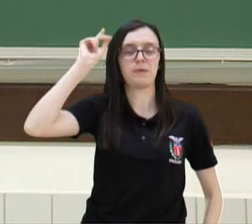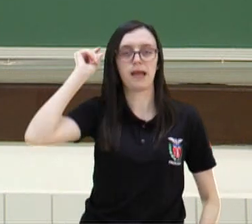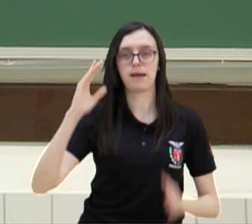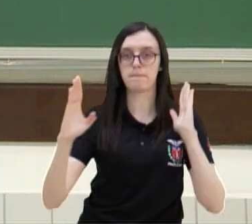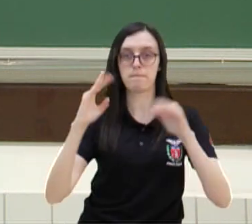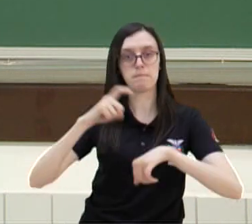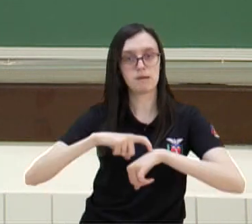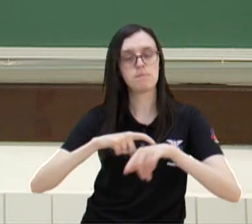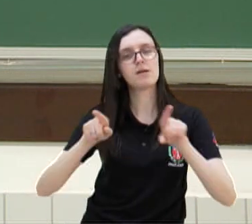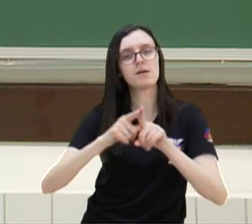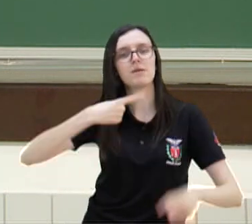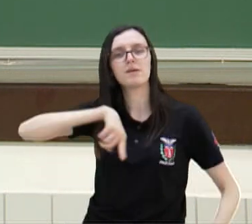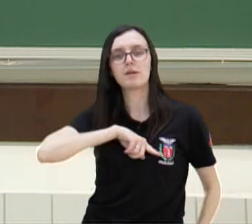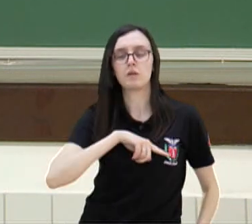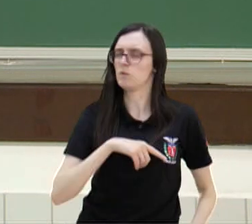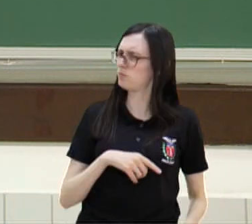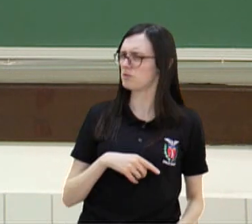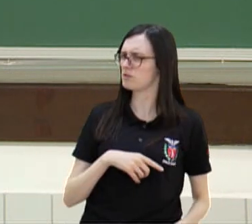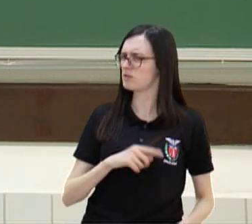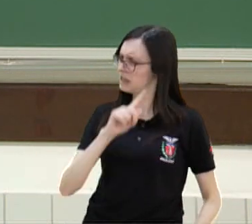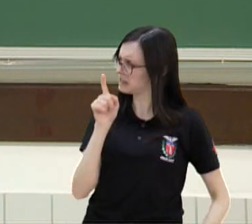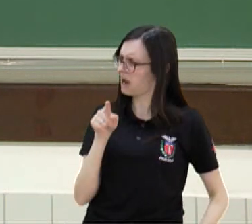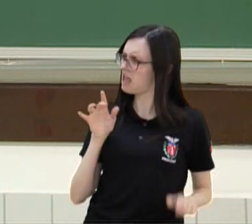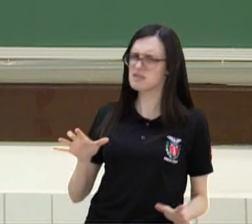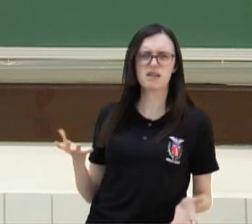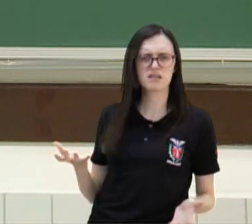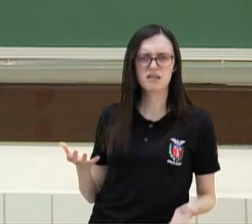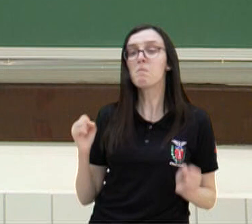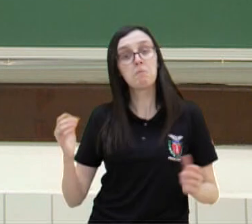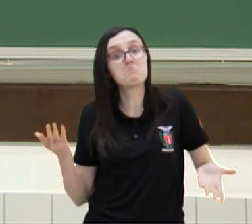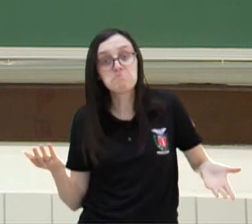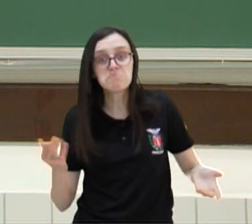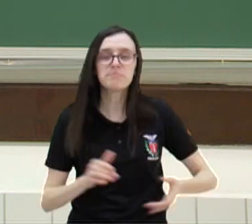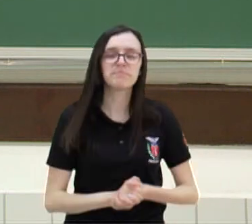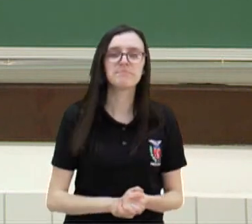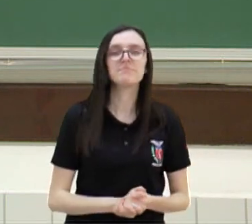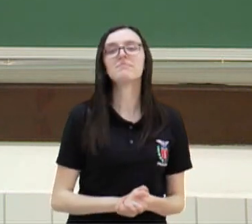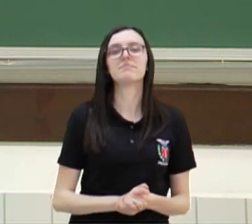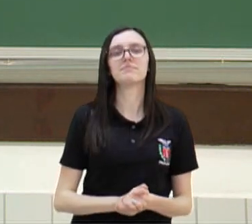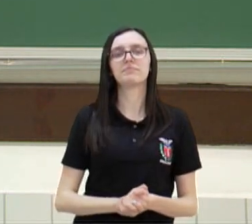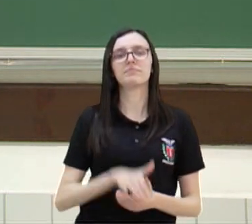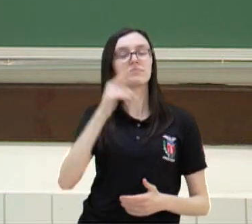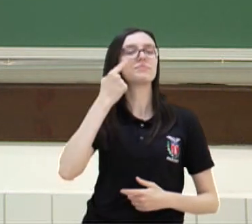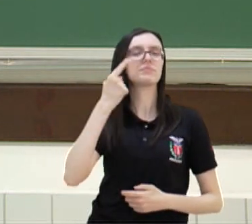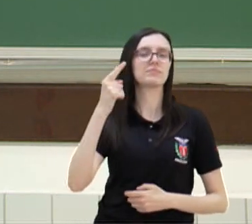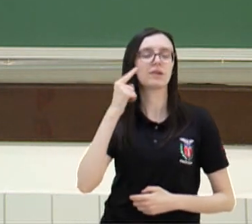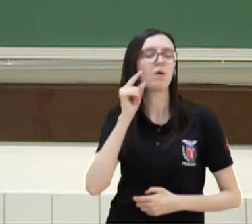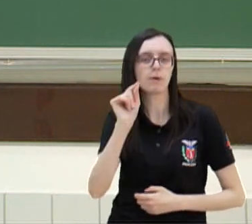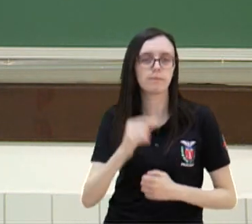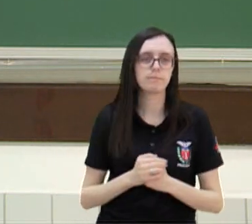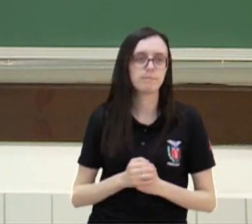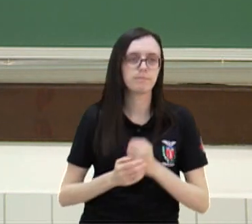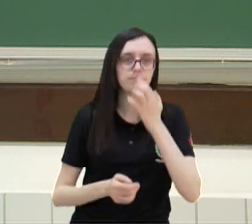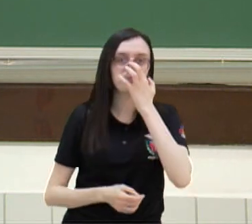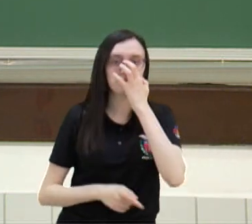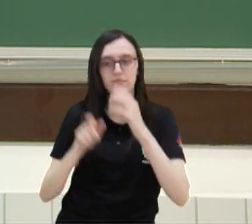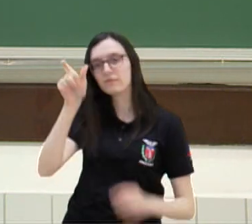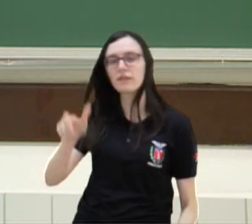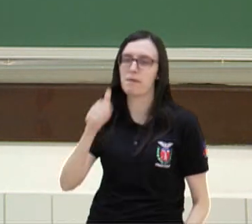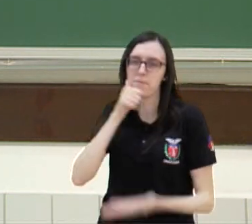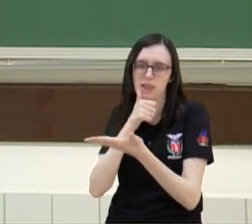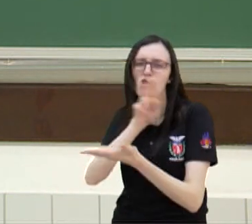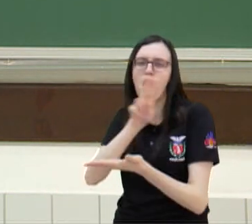momento, e a gente fica, caraca, será que eles eram assim mesmo? Pode ser que sim. Tá? Então, rápido de Proserpina é o seguinte, Proserpina, ou